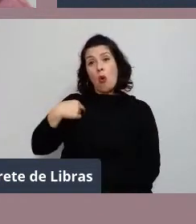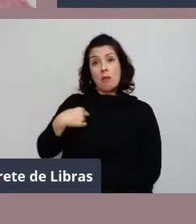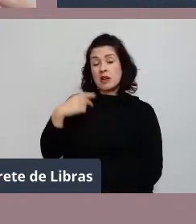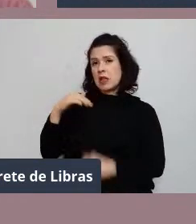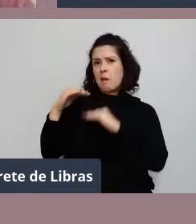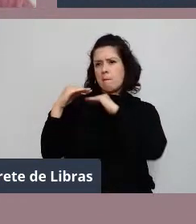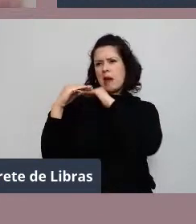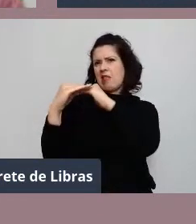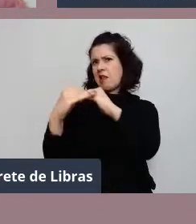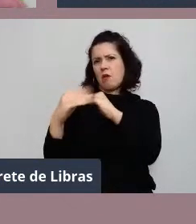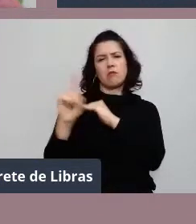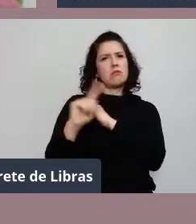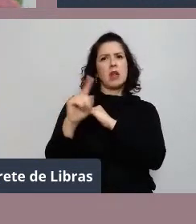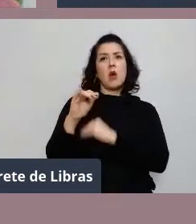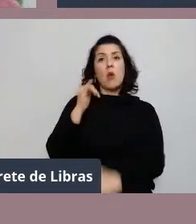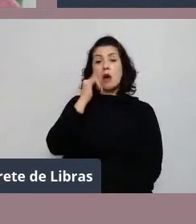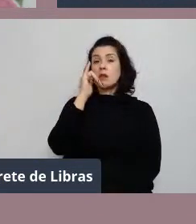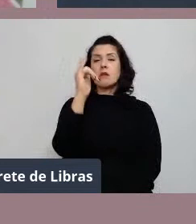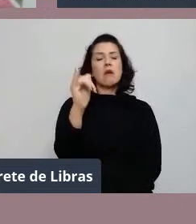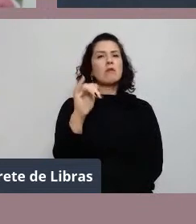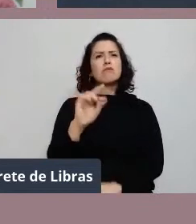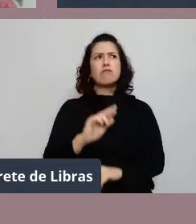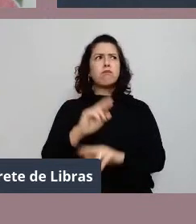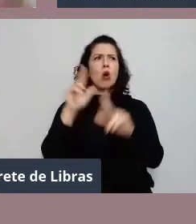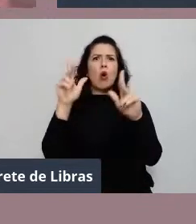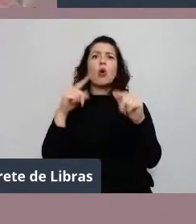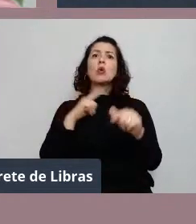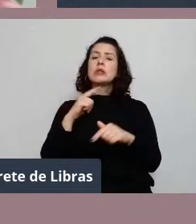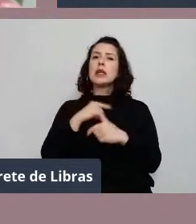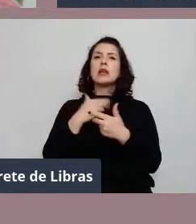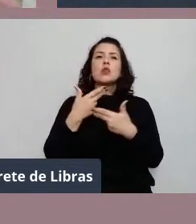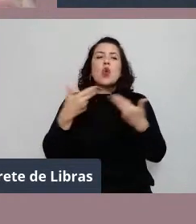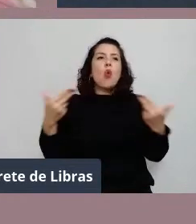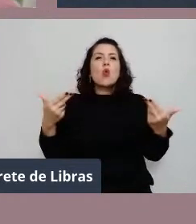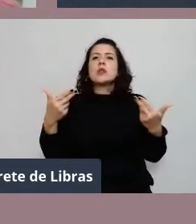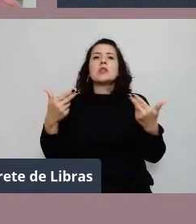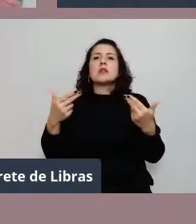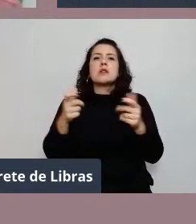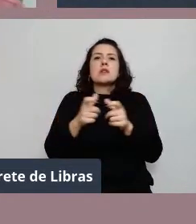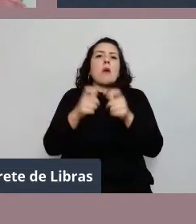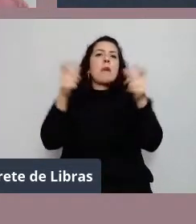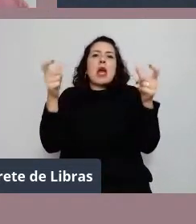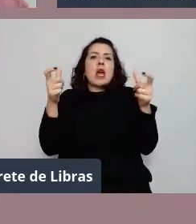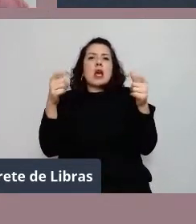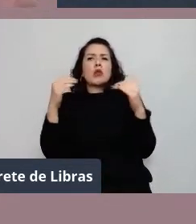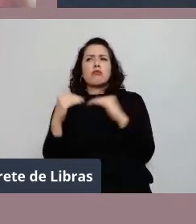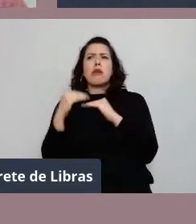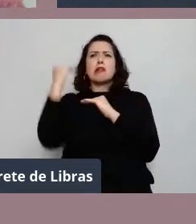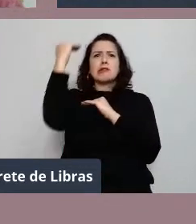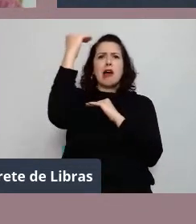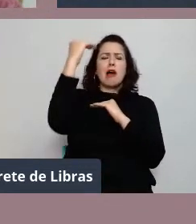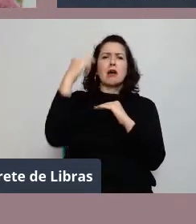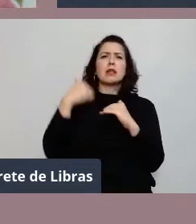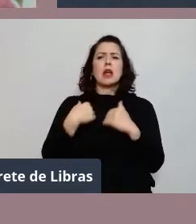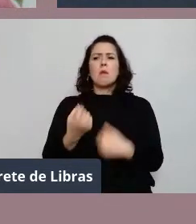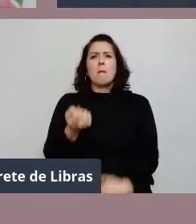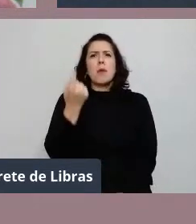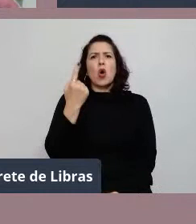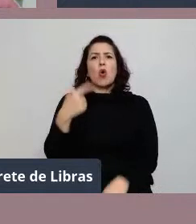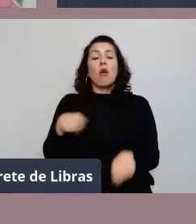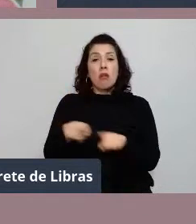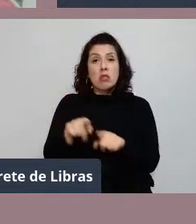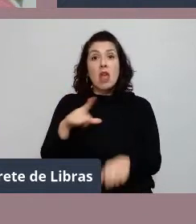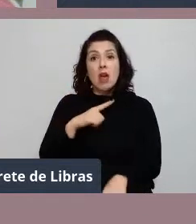narrativa. Existem elipses, existem estranhezas, assim, coisas que não... Eu acho que isso é fruto